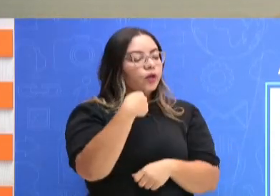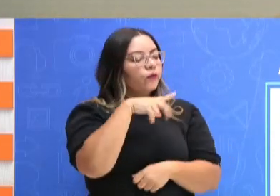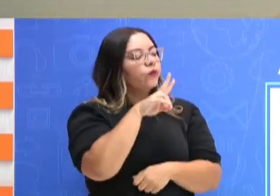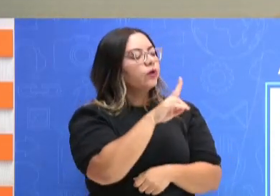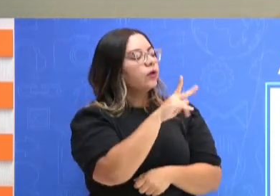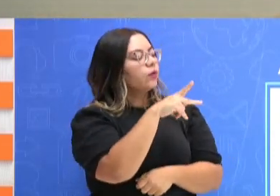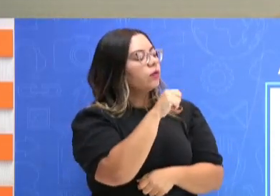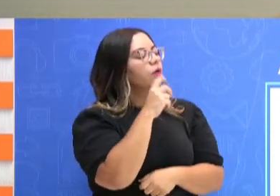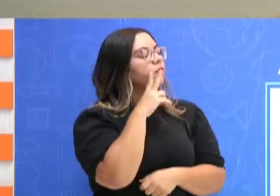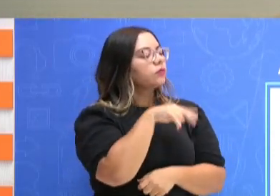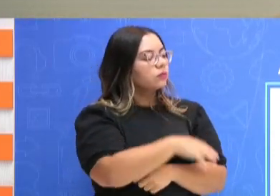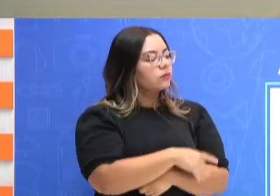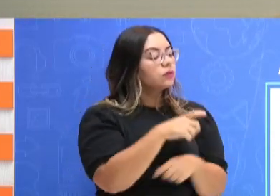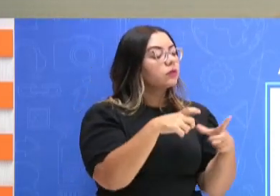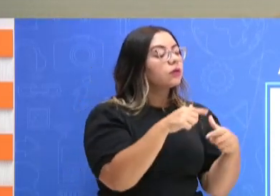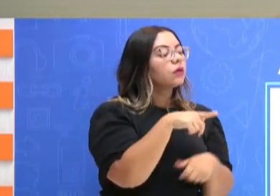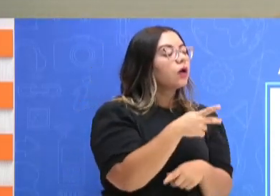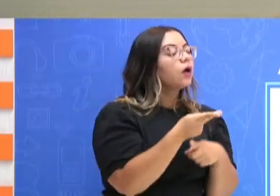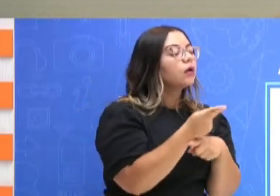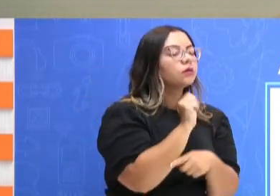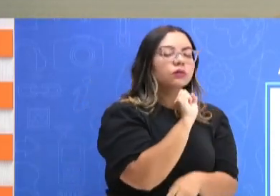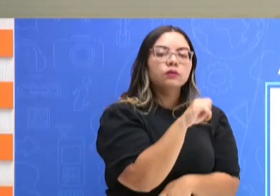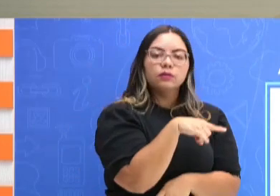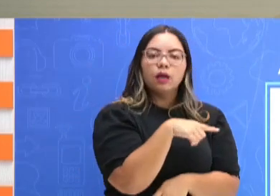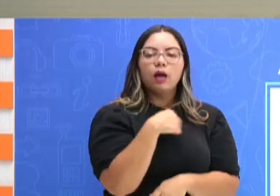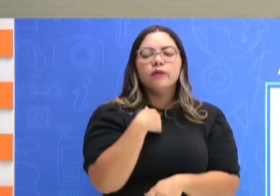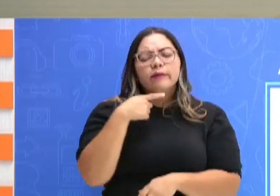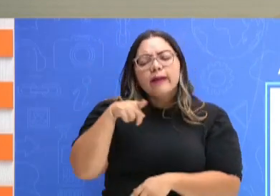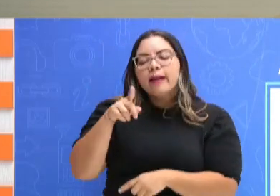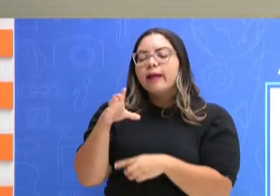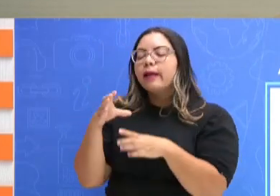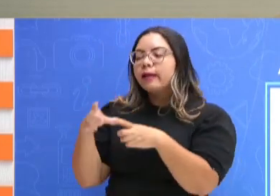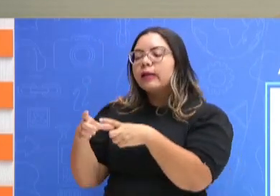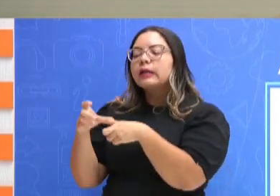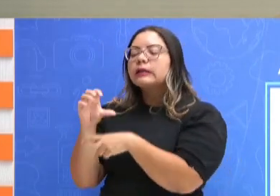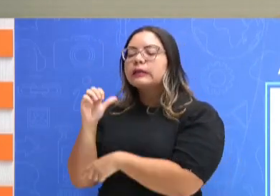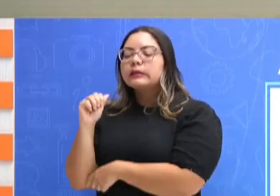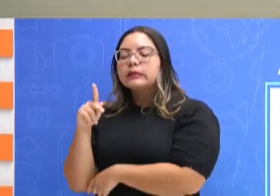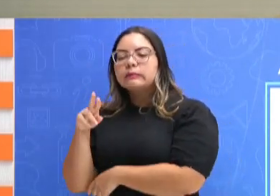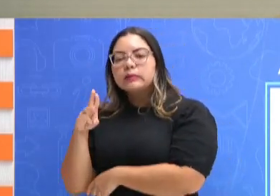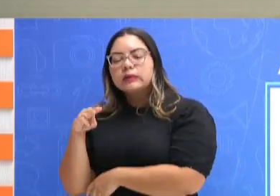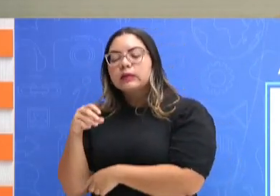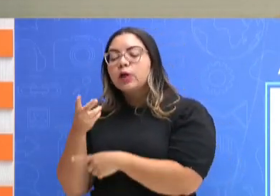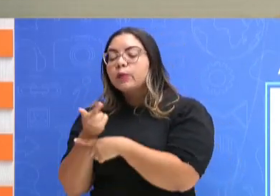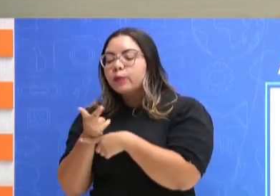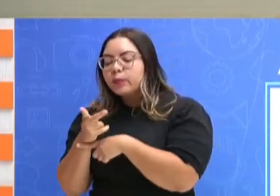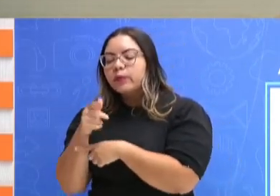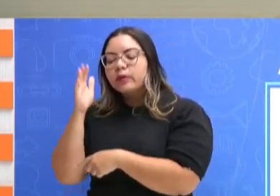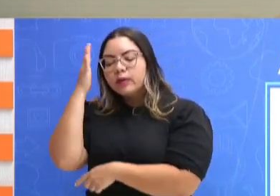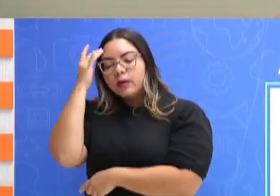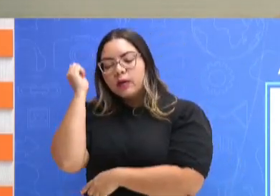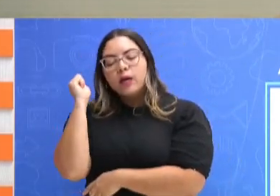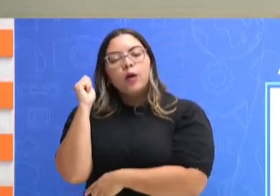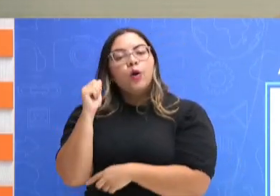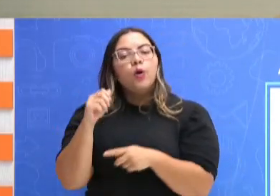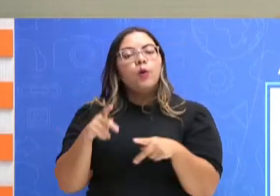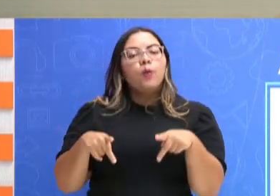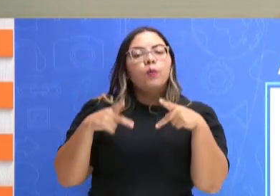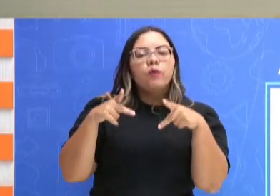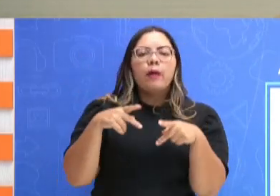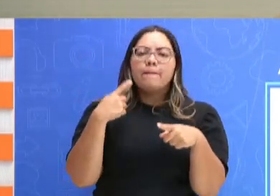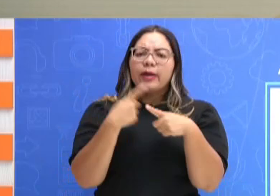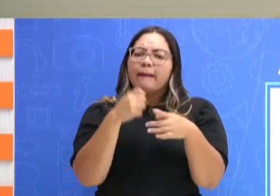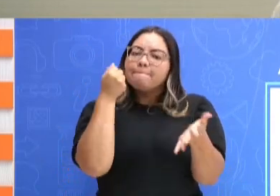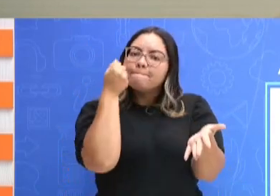UPA e vou confirmar se ele está. Ele tinha que estar no Carmosina. Eu vou lá no Carmosina. Porque, na verdade, é o seguinte... O povo vai ser o fiscal. Vai ser o fiscal. Porque quem paga é